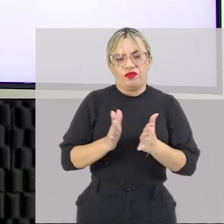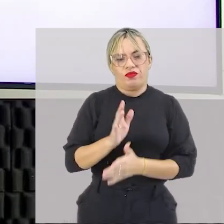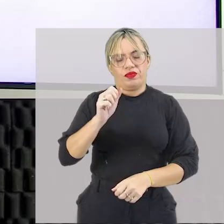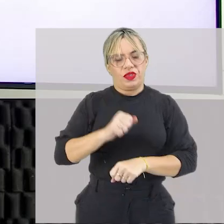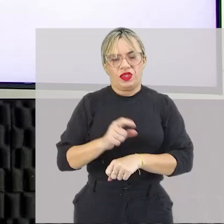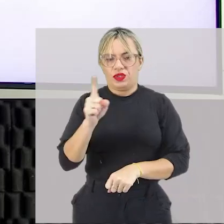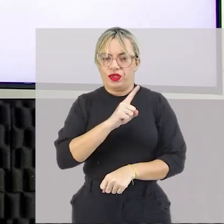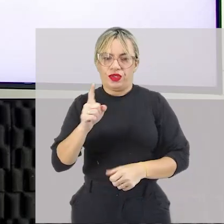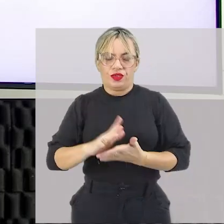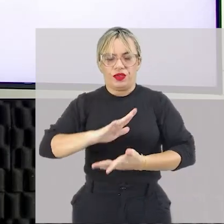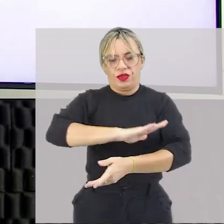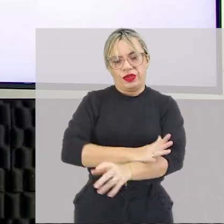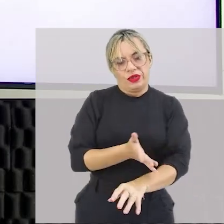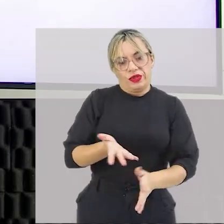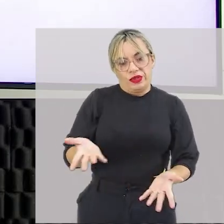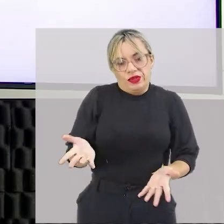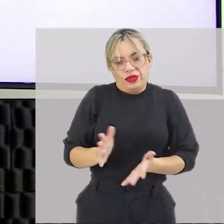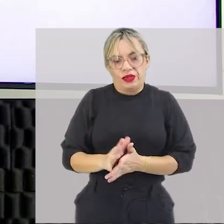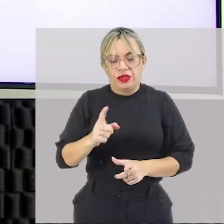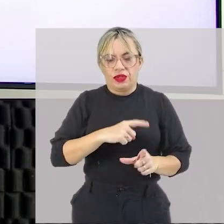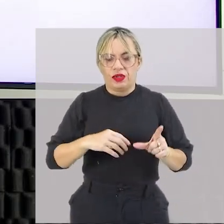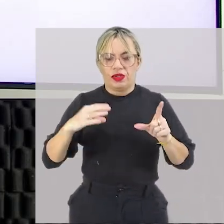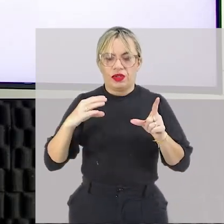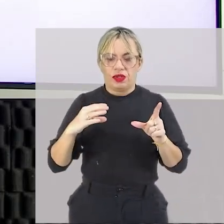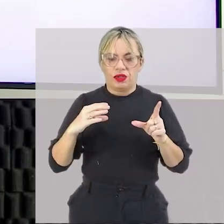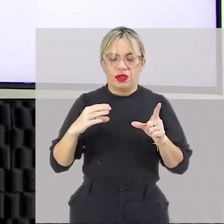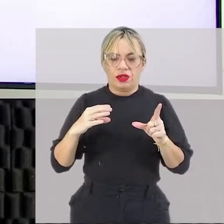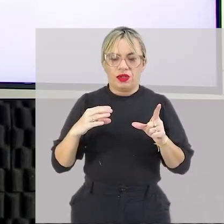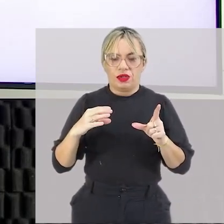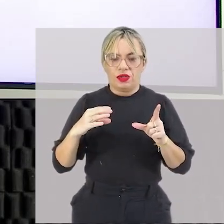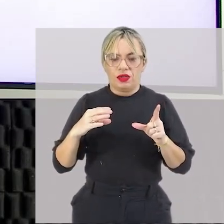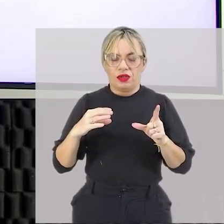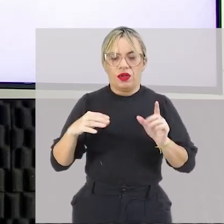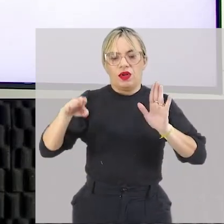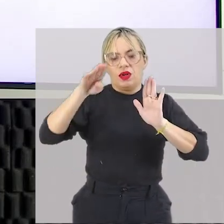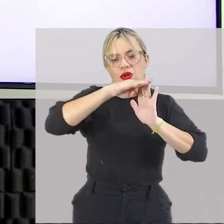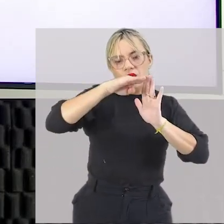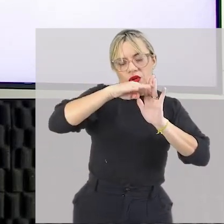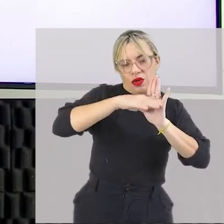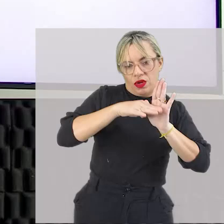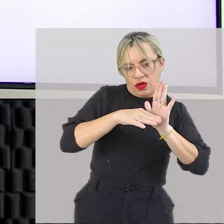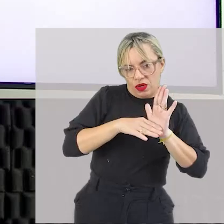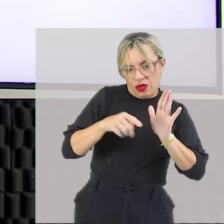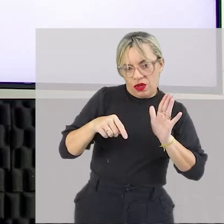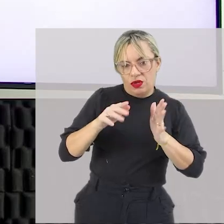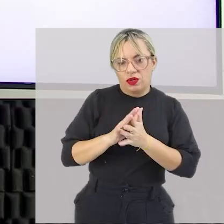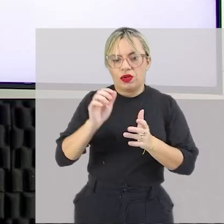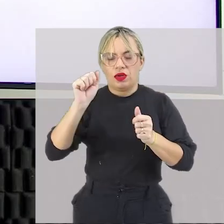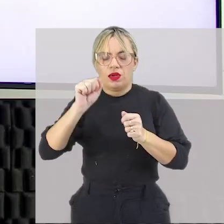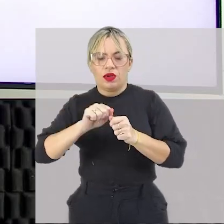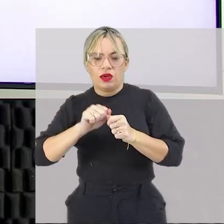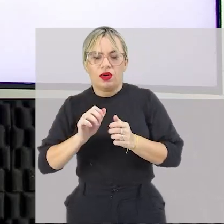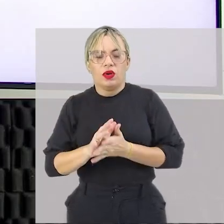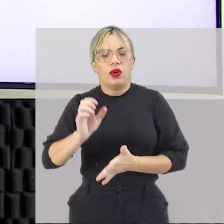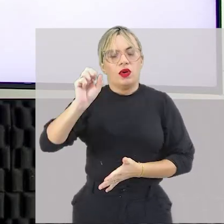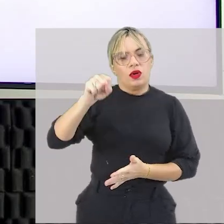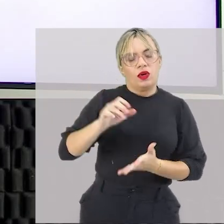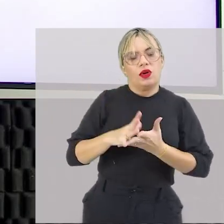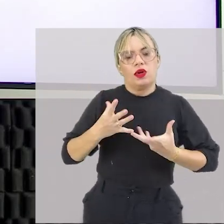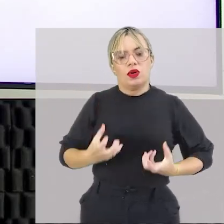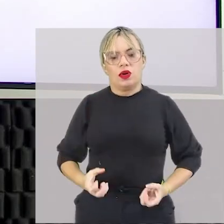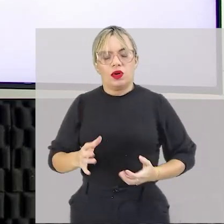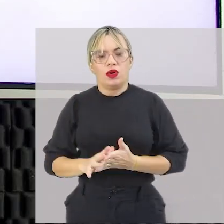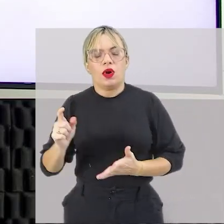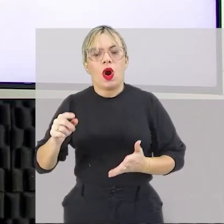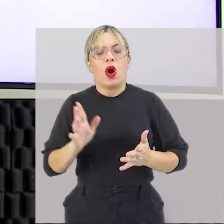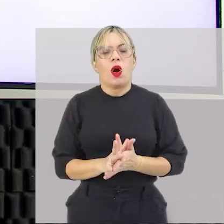racial. Adoção de ações afirmativas, correto? Correto. Porque as ações afirmativas também têm essa conexão com o